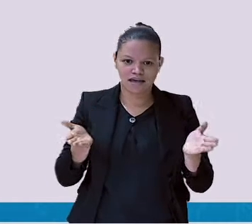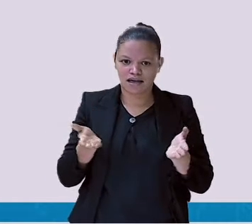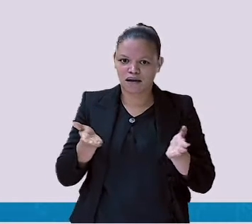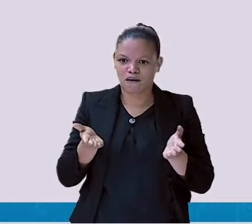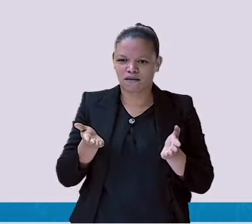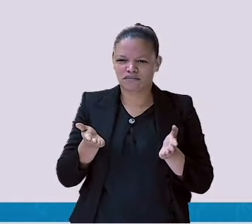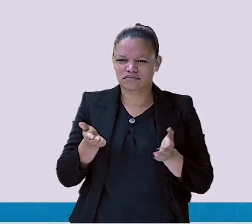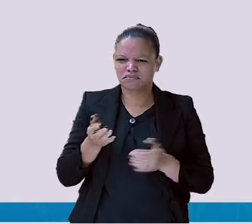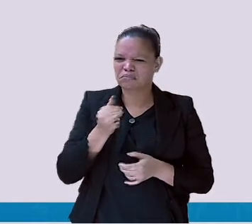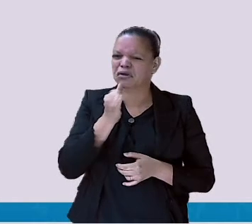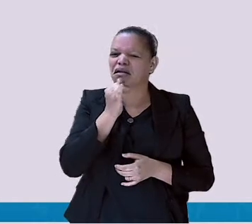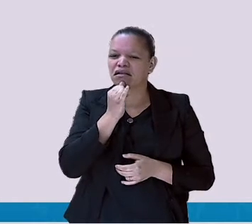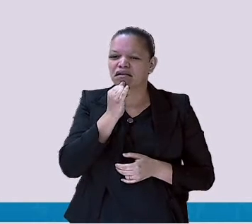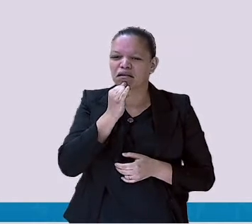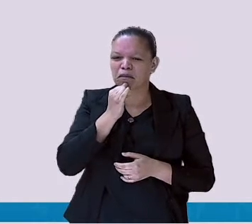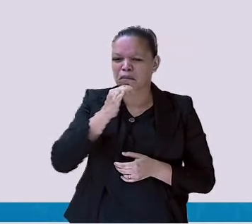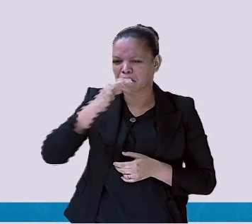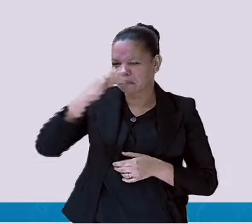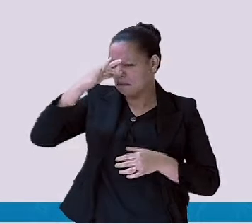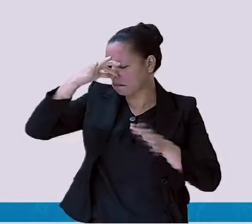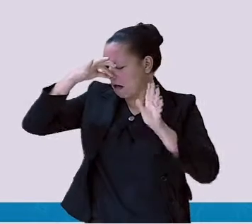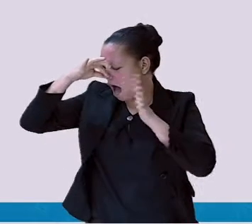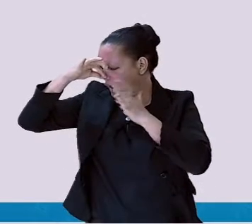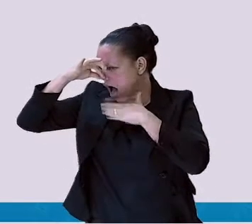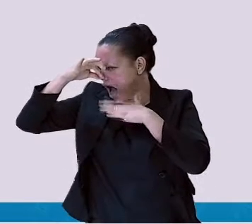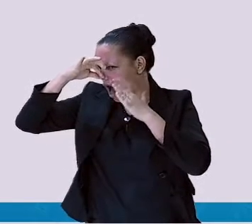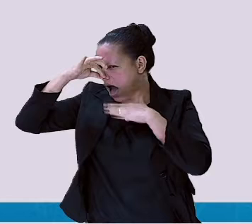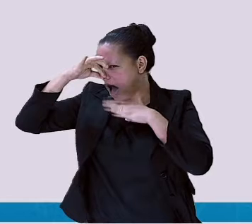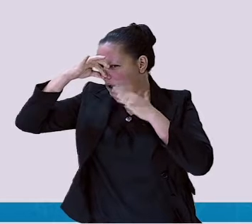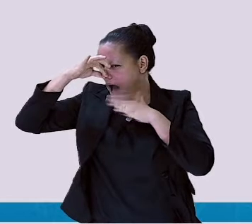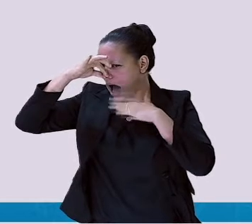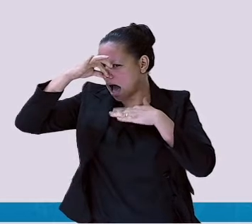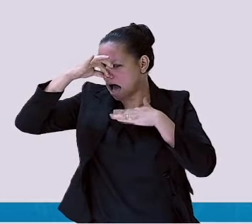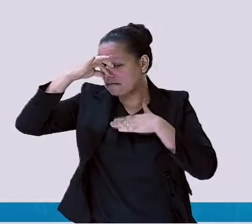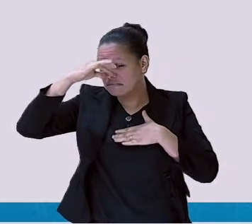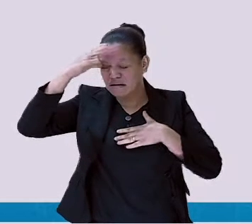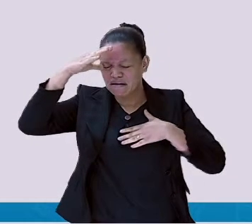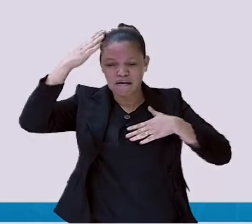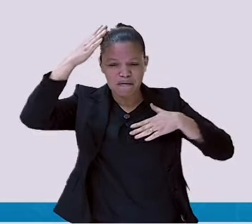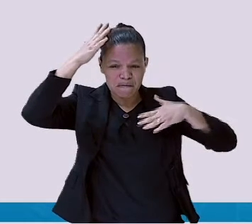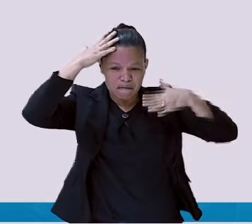o cabelo ralo, a imunidade baixa,